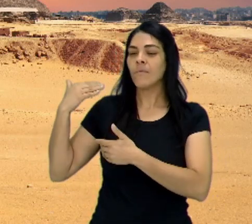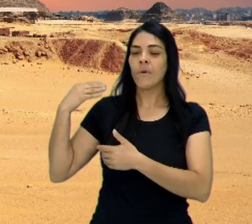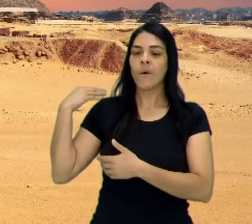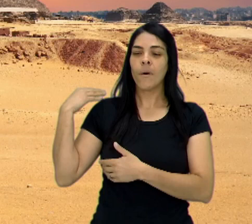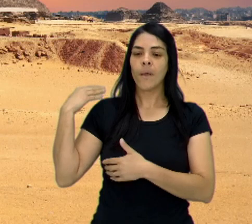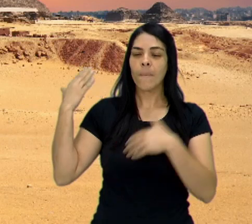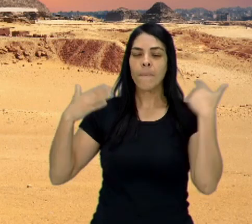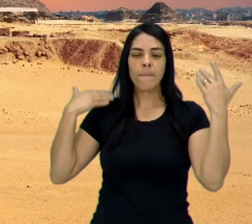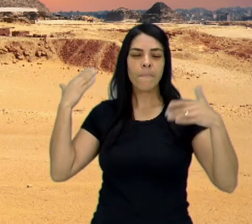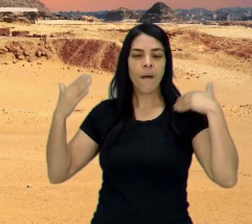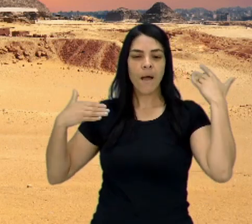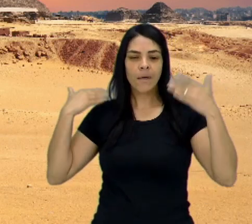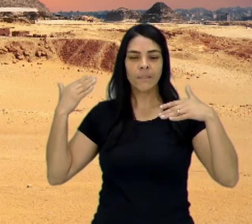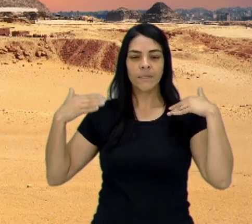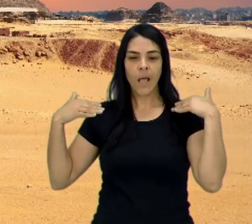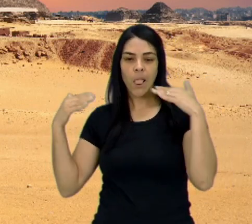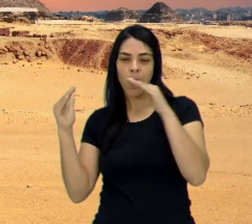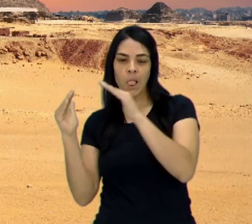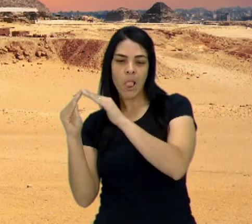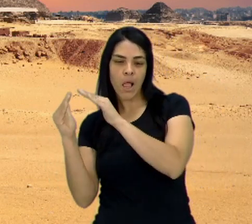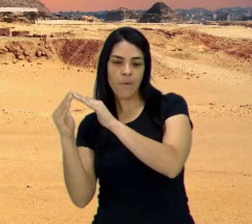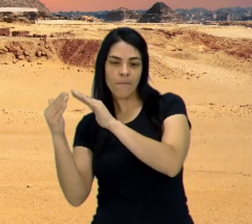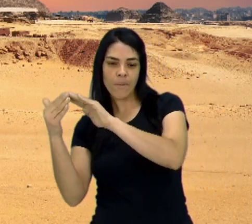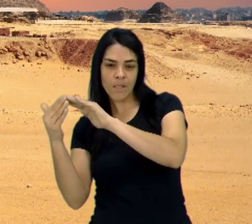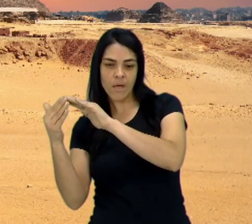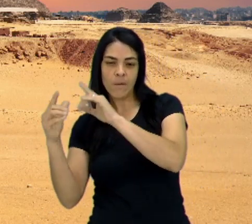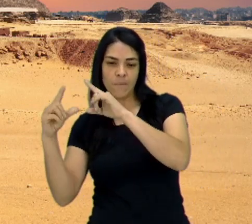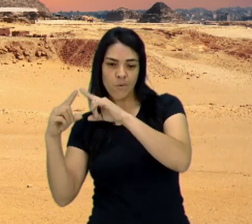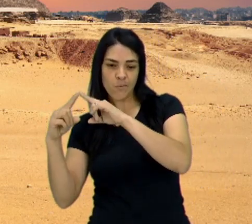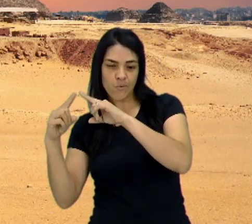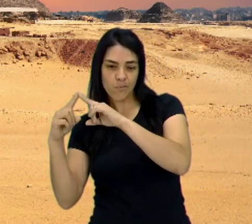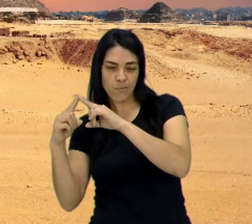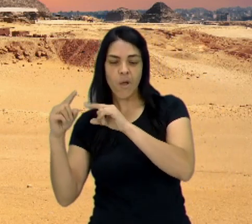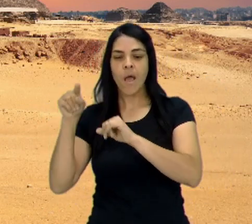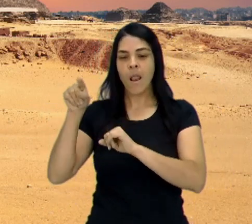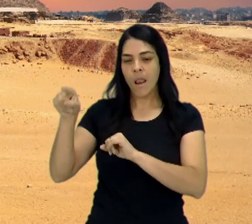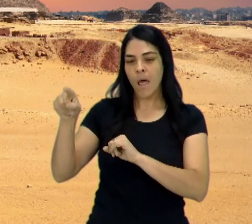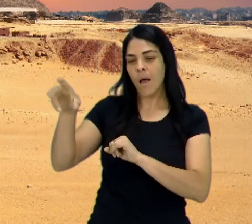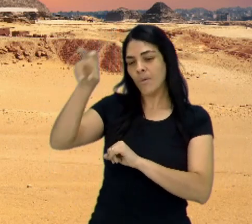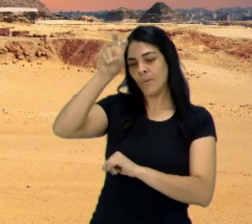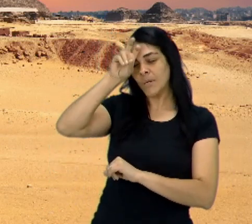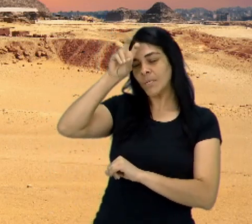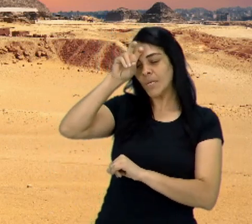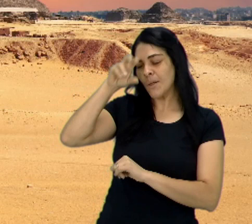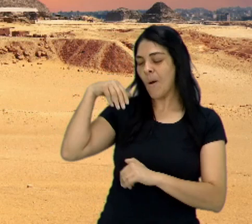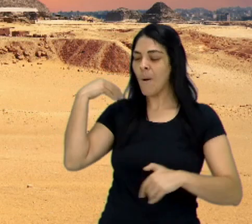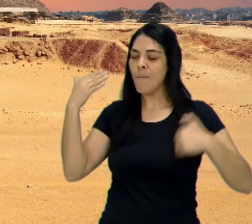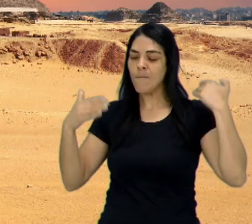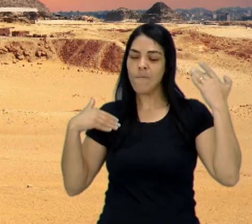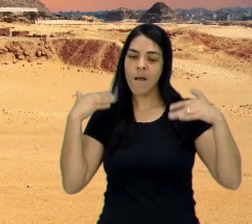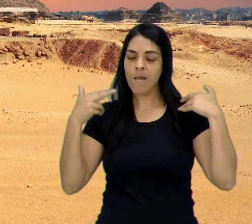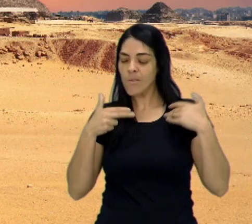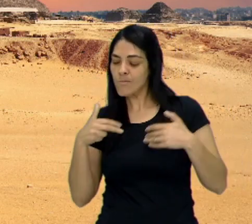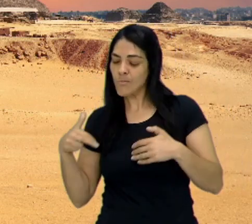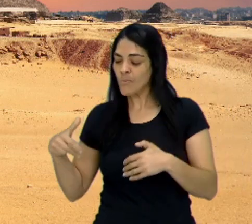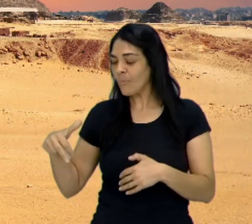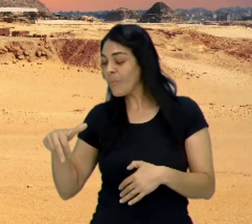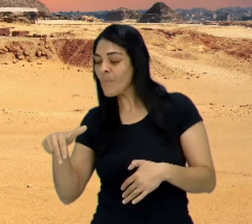né? Considerado uma das 7 maravilhas do mundo. E passeando, já que ele era conhecido, ele foi lá ver como